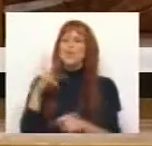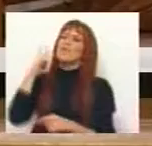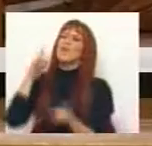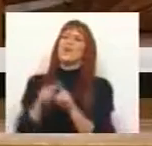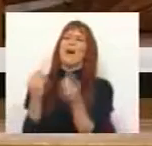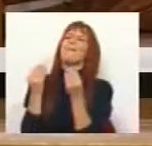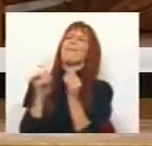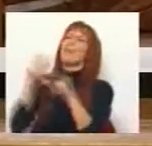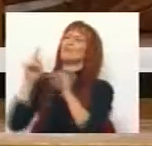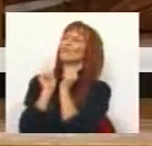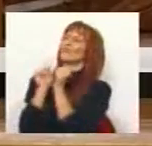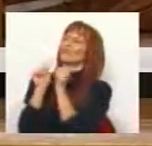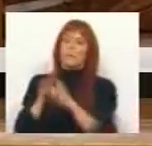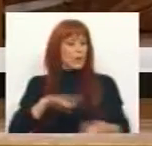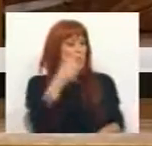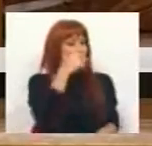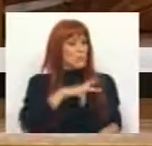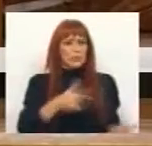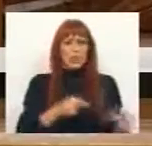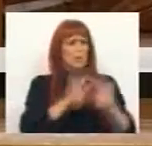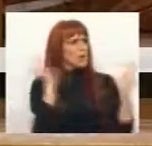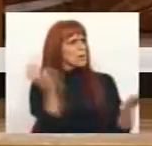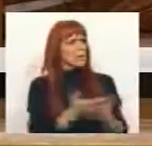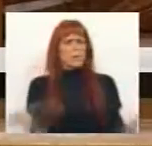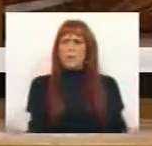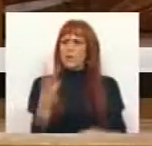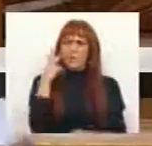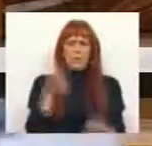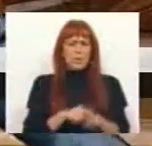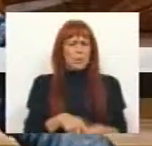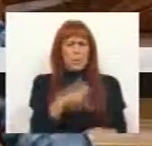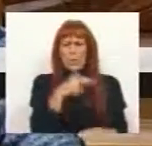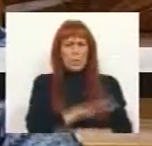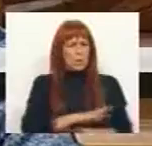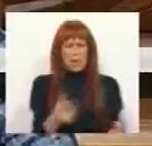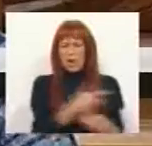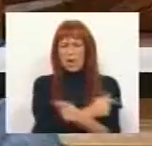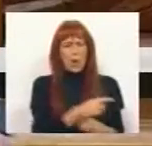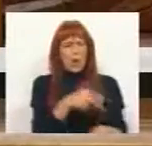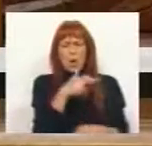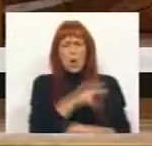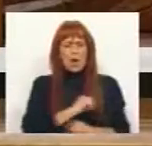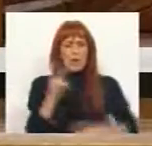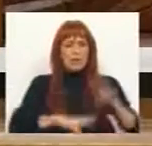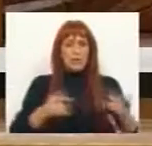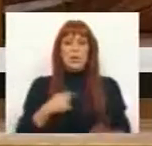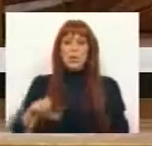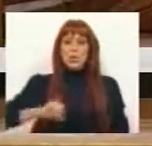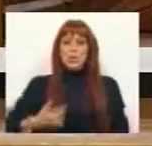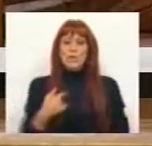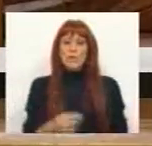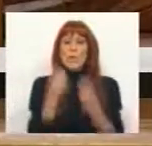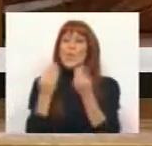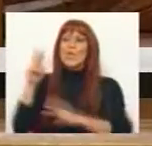viveram em paraísos fiscais e os portugueses, na generalidade, viveram um verdadeiro inferno fiscal. Para os verdes,